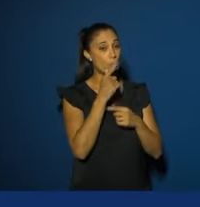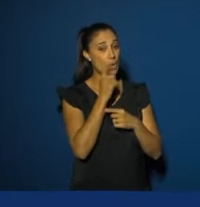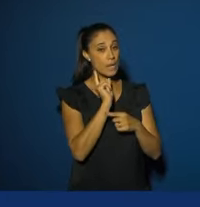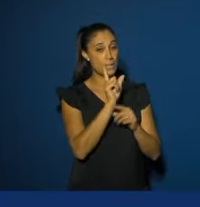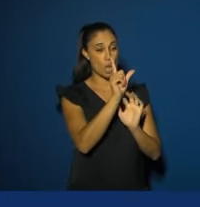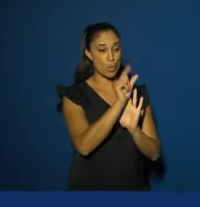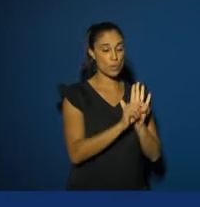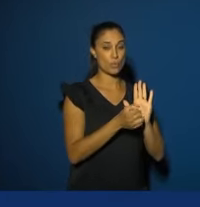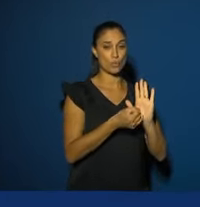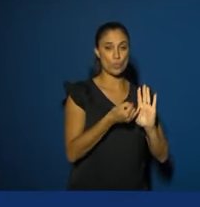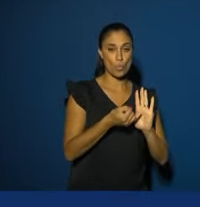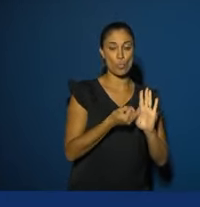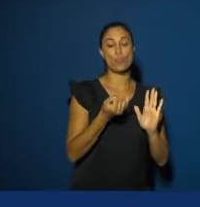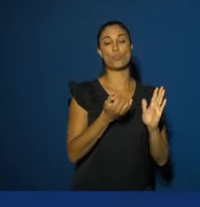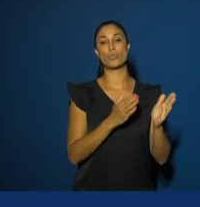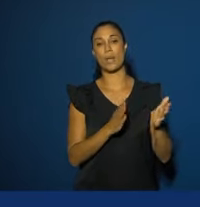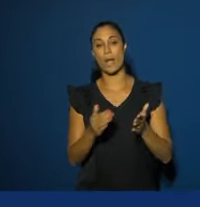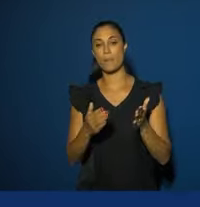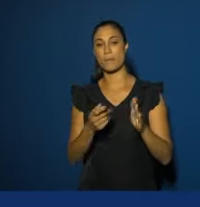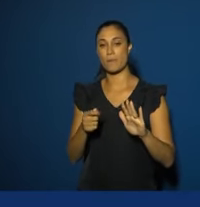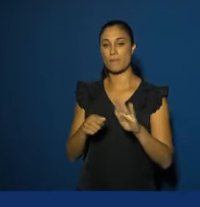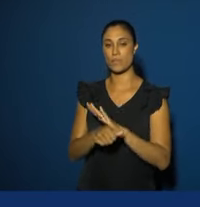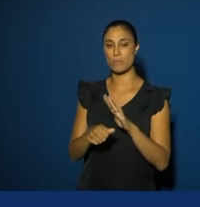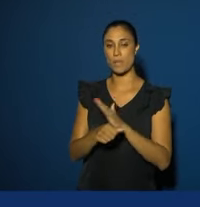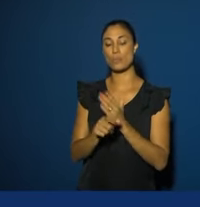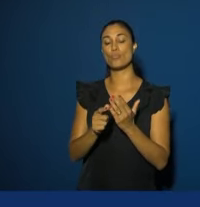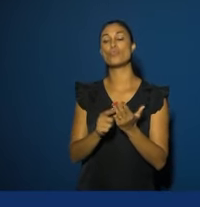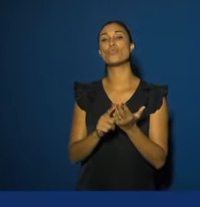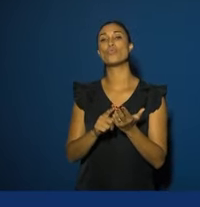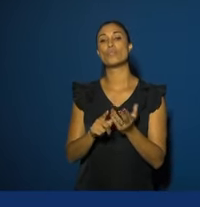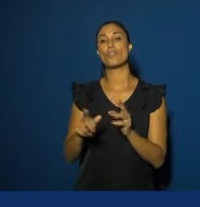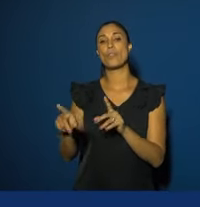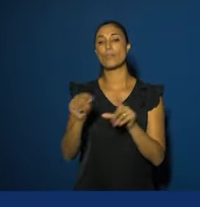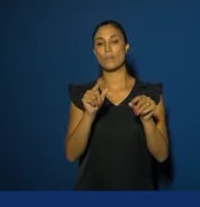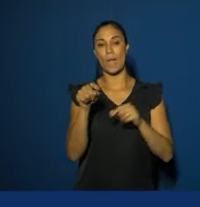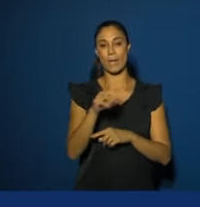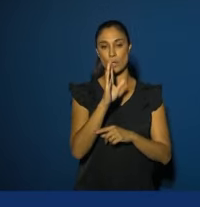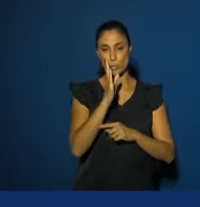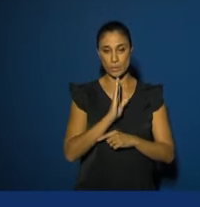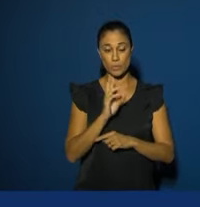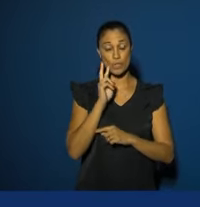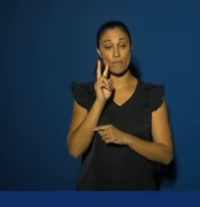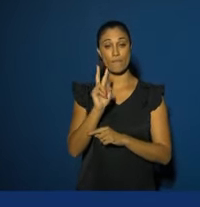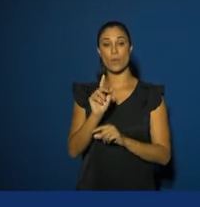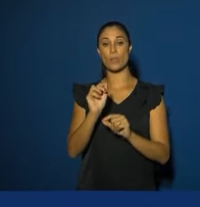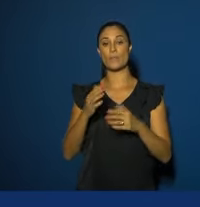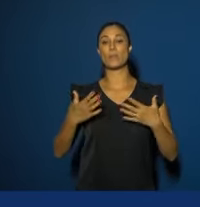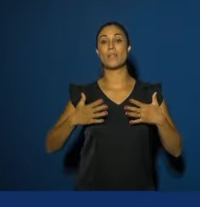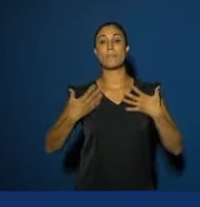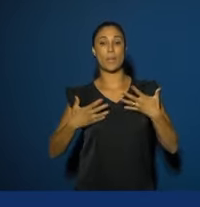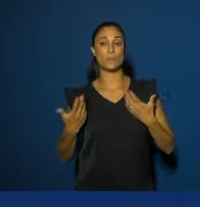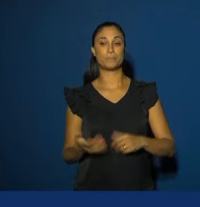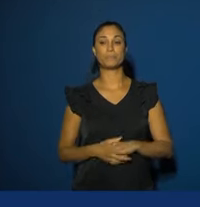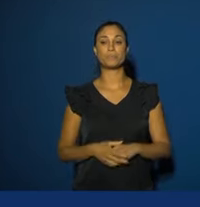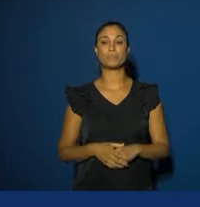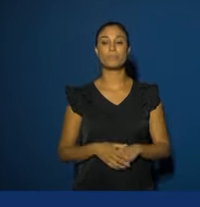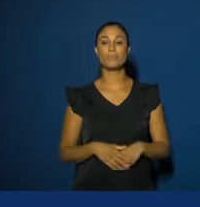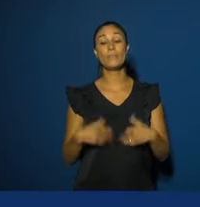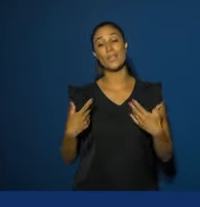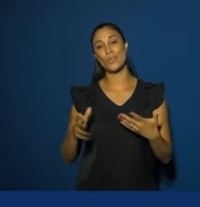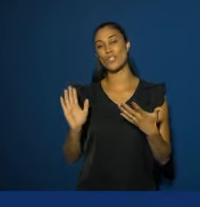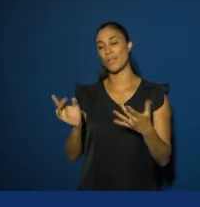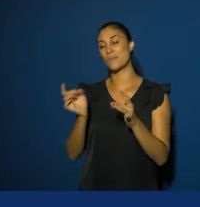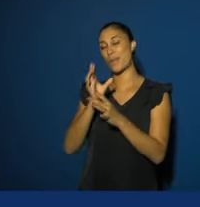de redução de juros caminho para investimentos alternativos aqui no Brasil a gente vê isso de forma bastante animadora então acho que temos lições